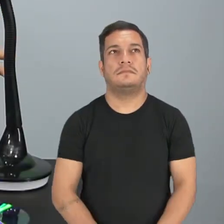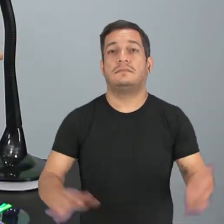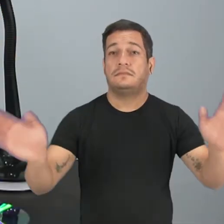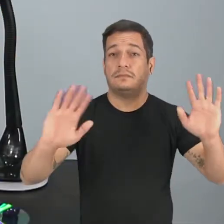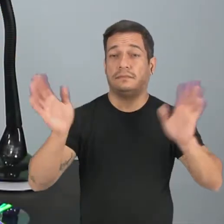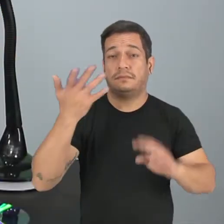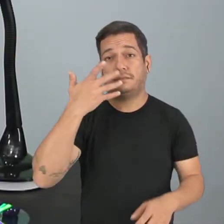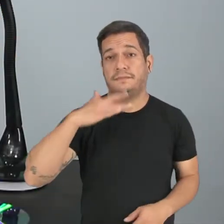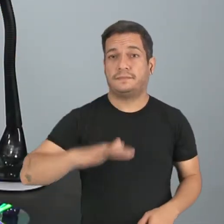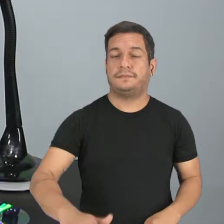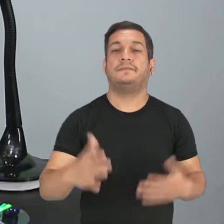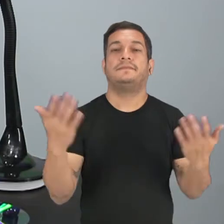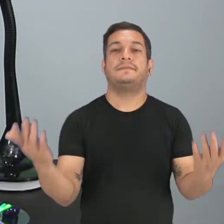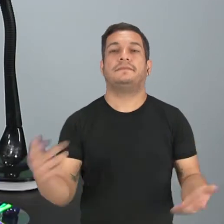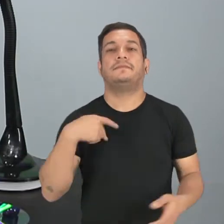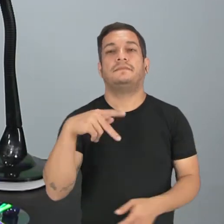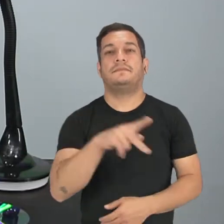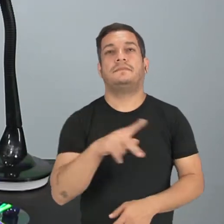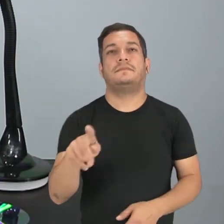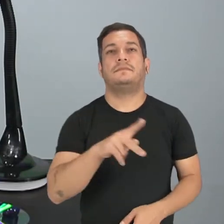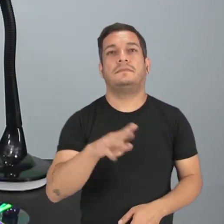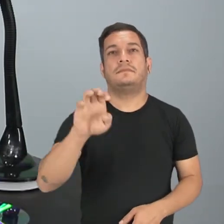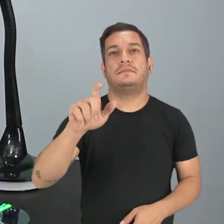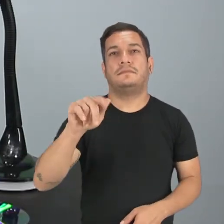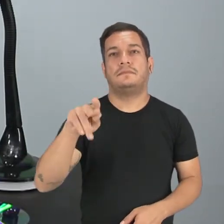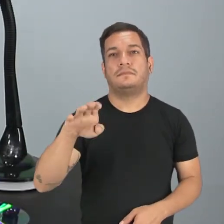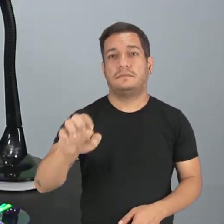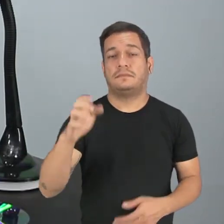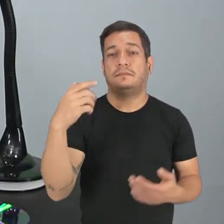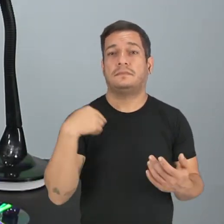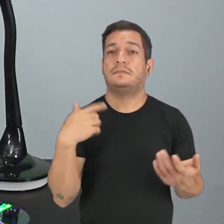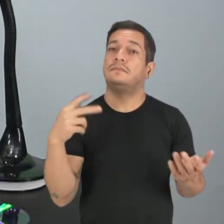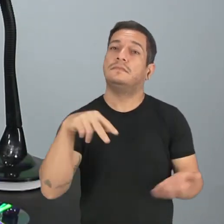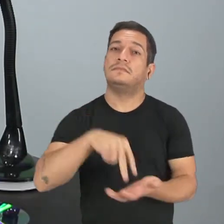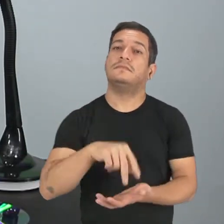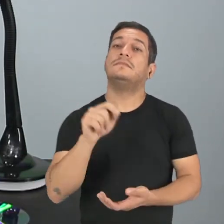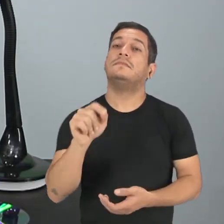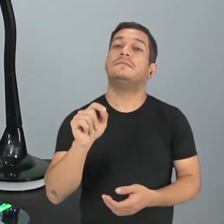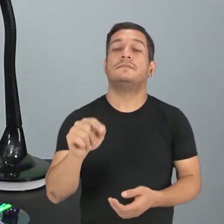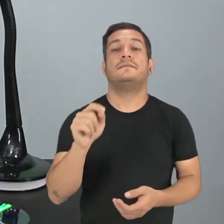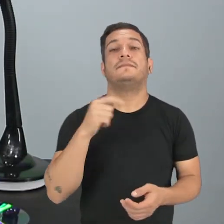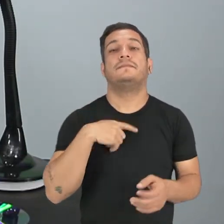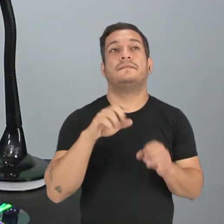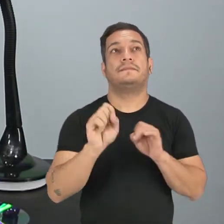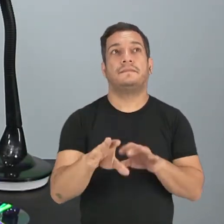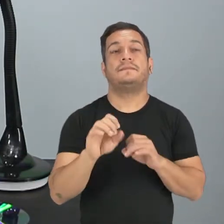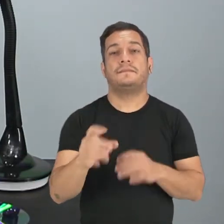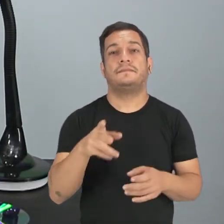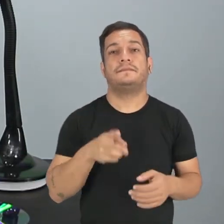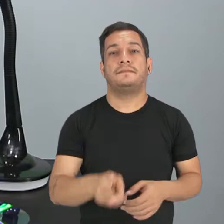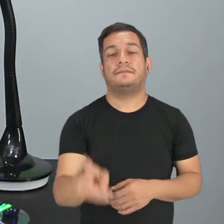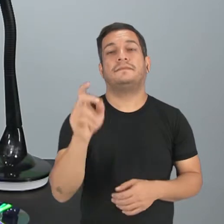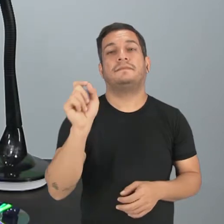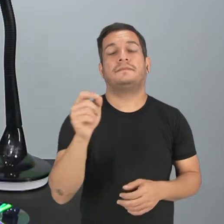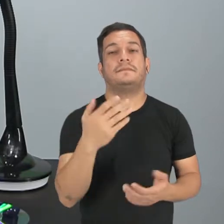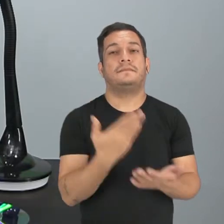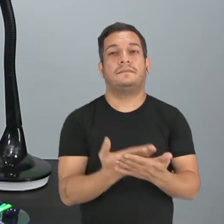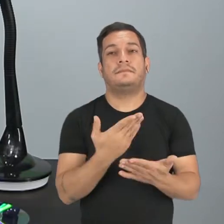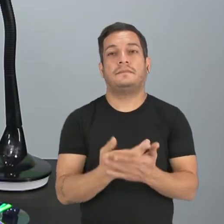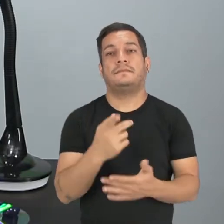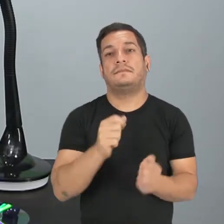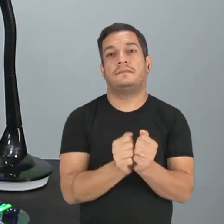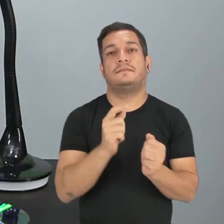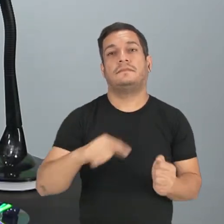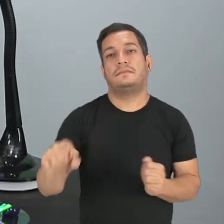Olá, crianças! Eu sou a professora Eliane Medeiros e estou aqui de novo para continuar estudando com vocês